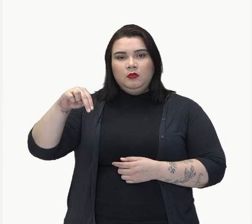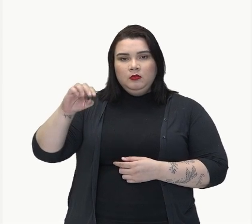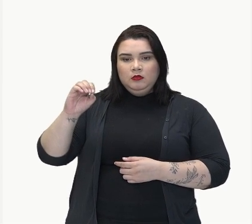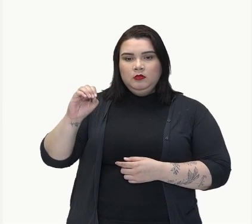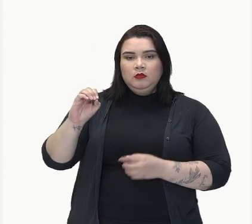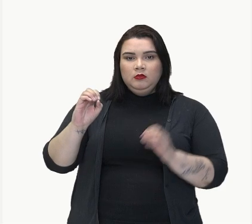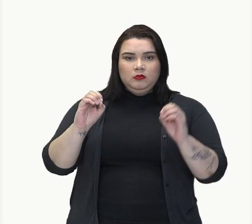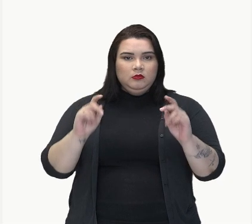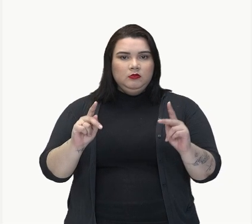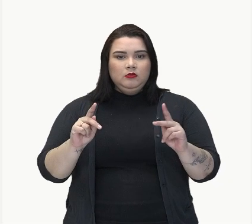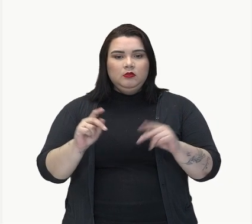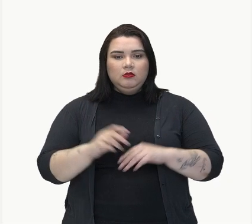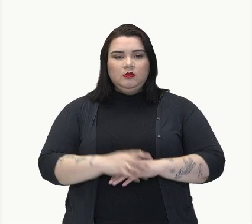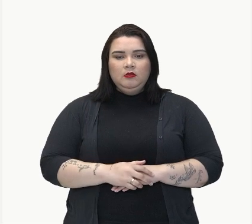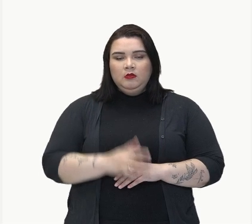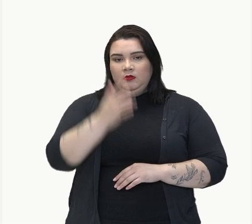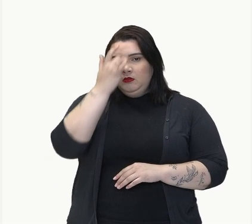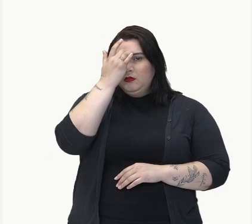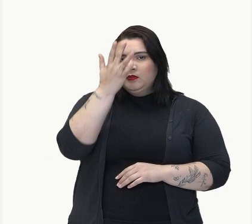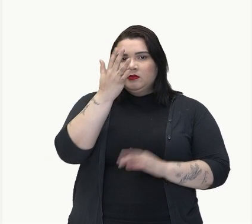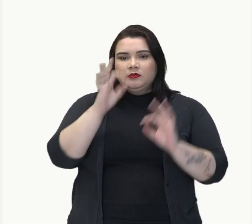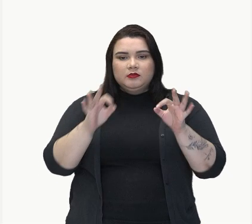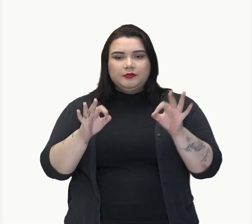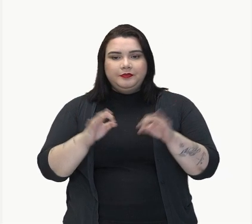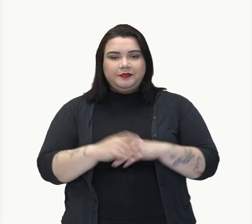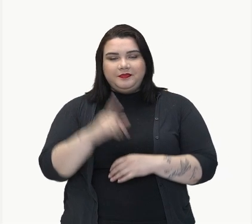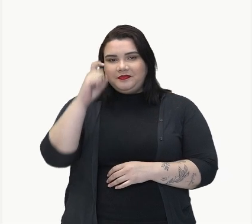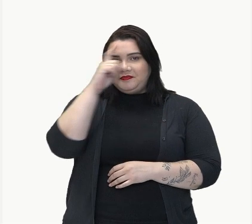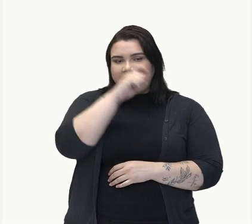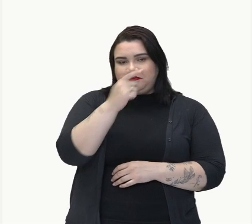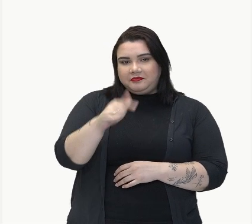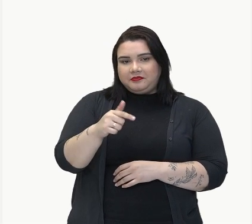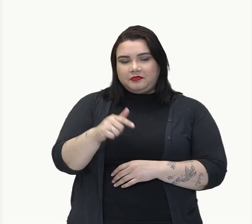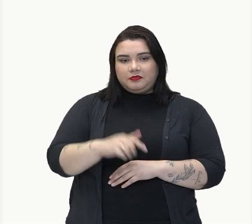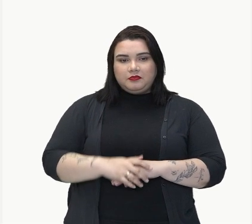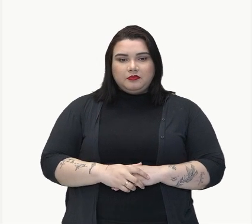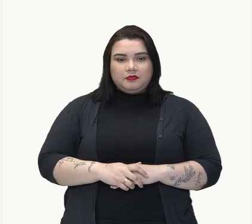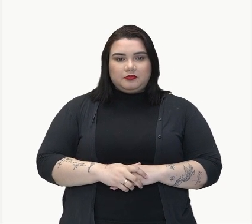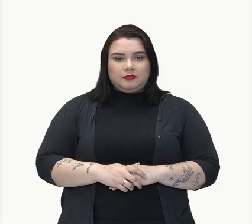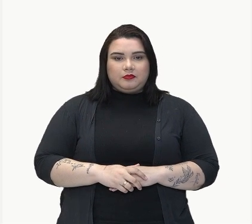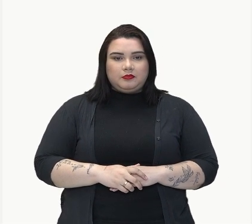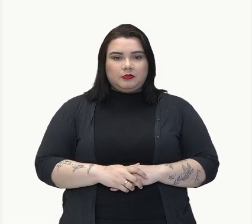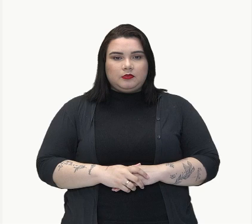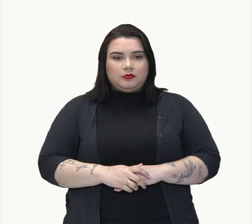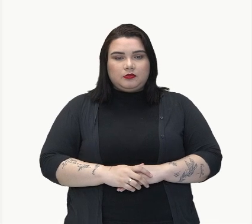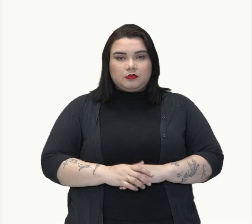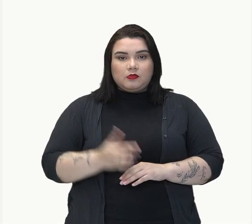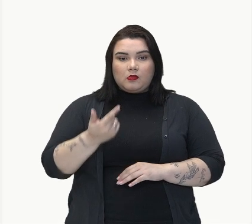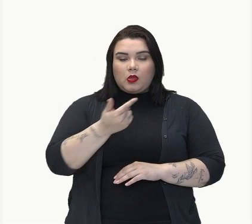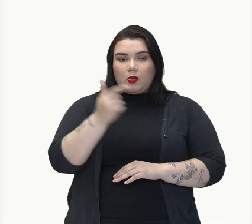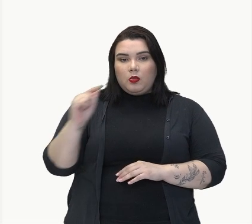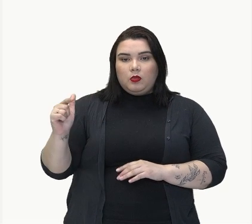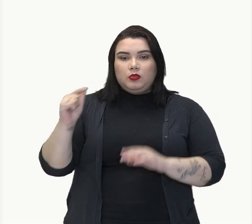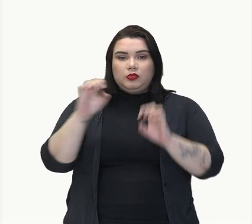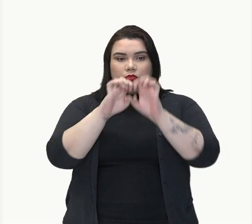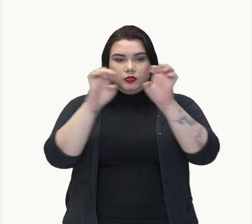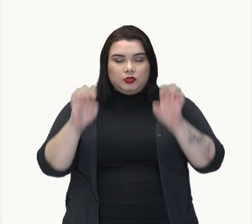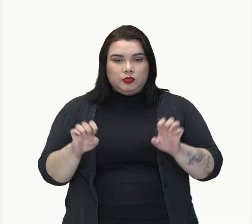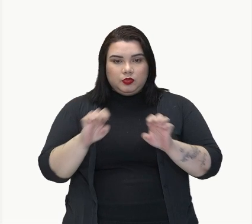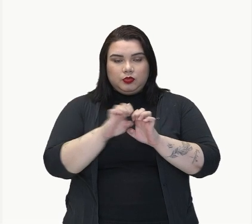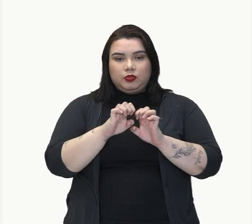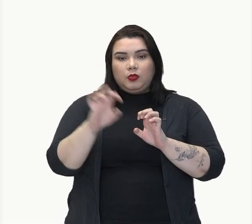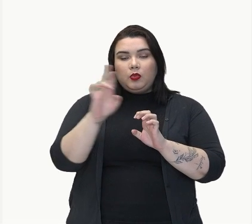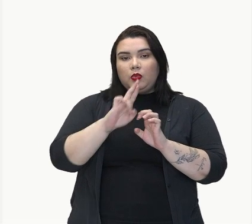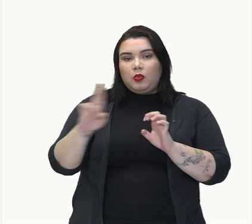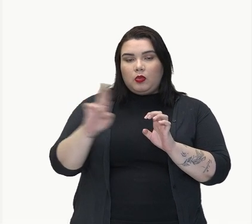Pronto, ok? Bem fácil, né? Não é difícil, não. Aqui a gente tem uma outra aplicação, né? Ele quer que